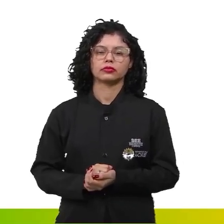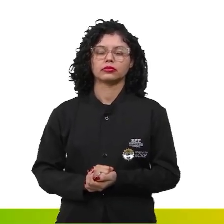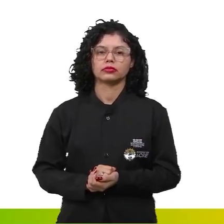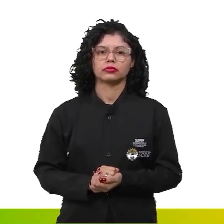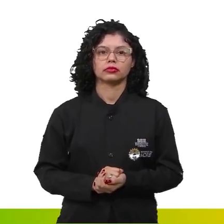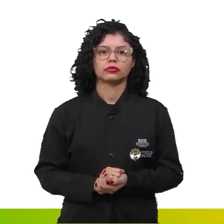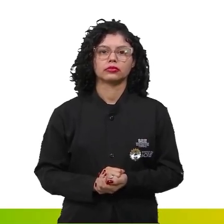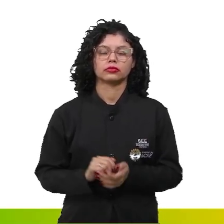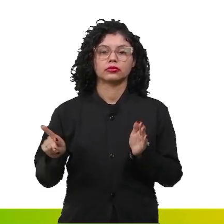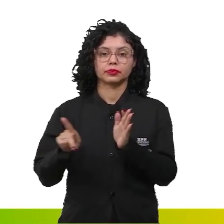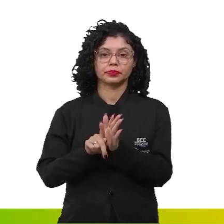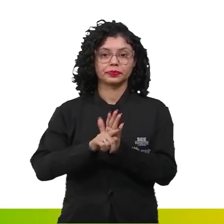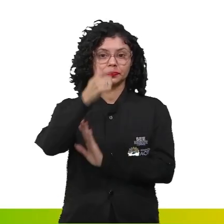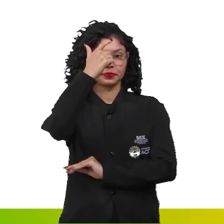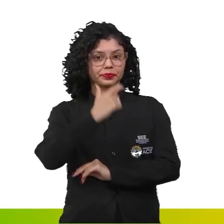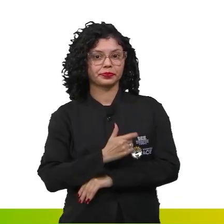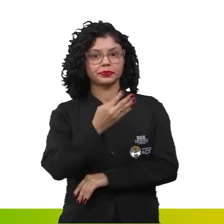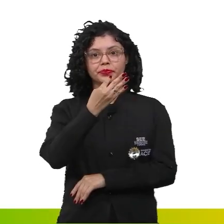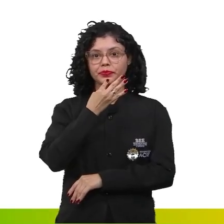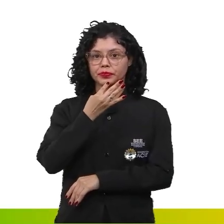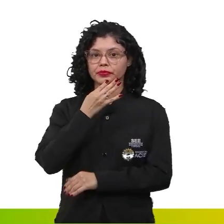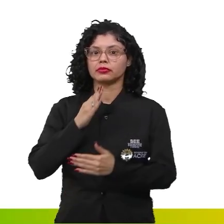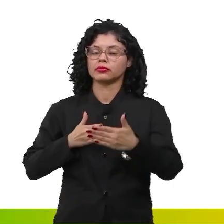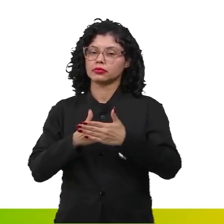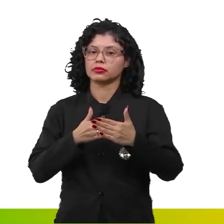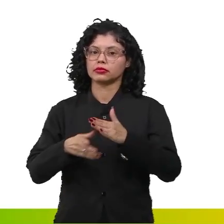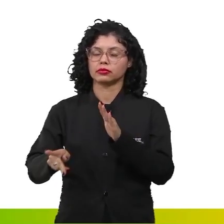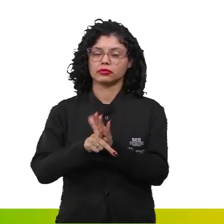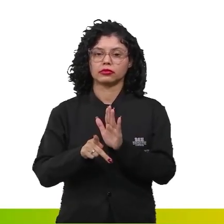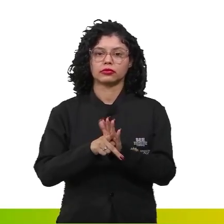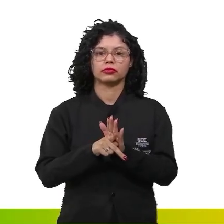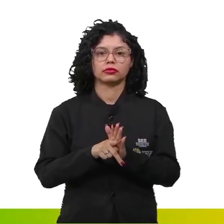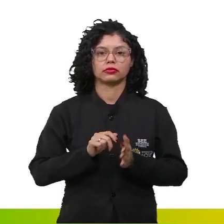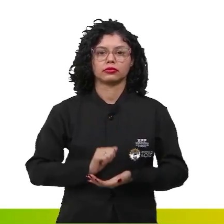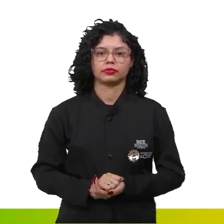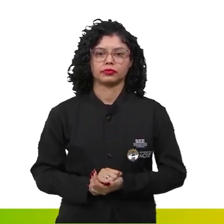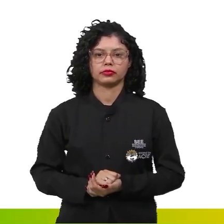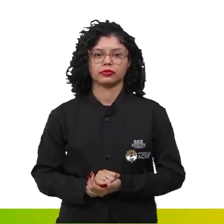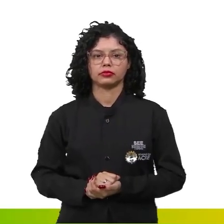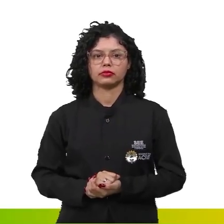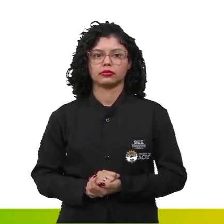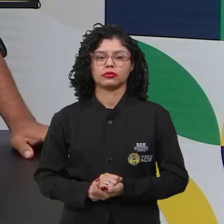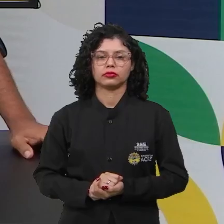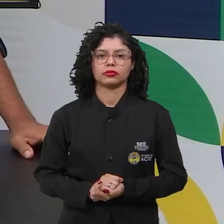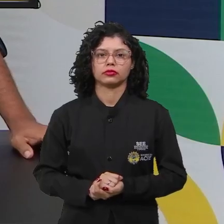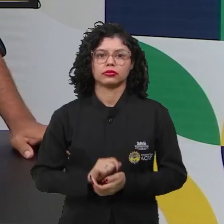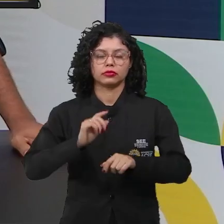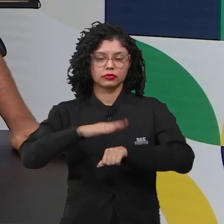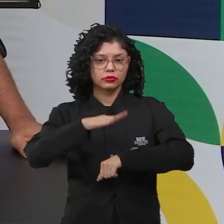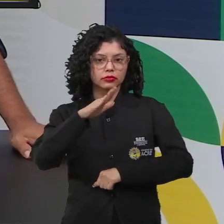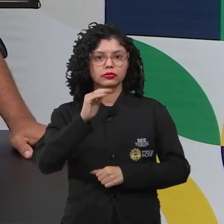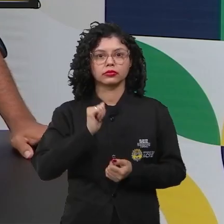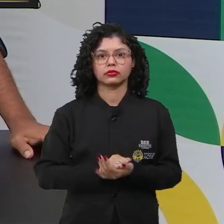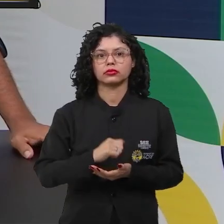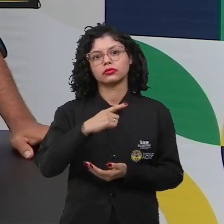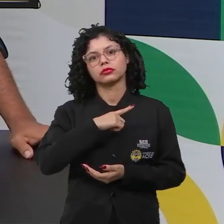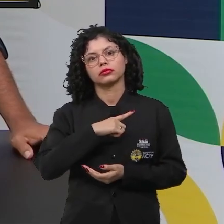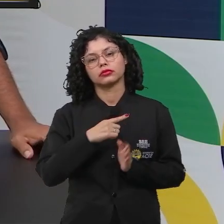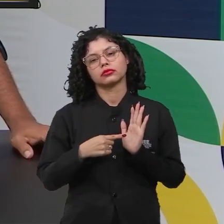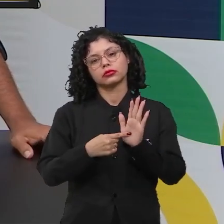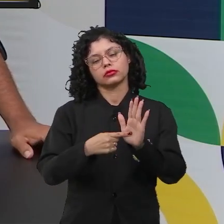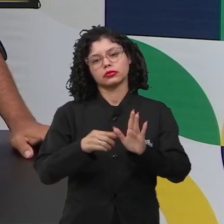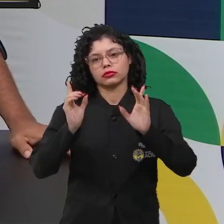enfim. Autoconhecimento, reconhecer limites e potencialidades próprias. Por mais que, por exemplo, você não apresente